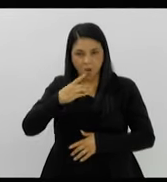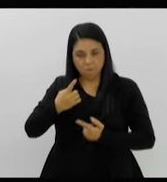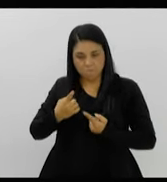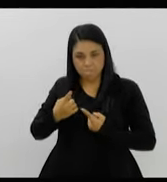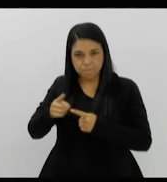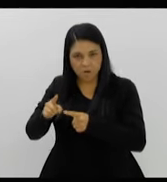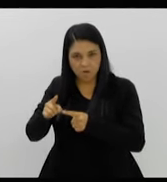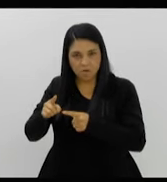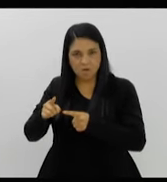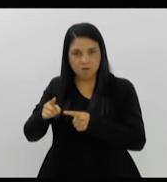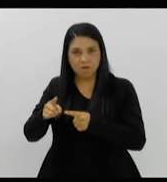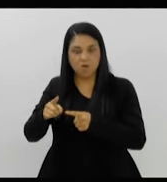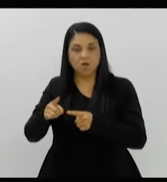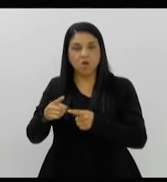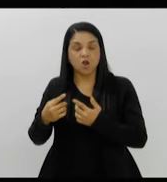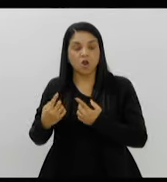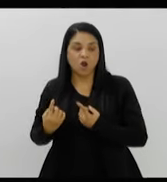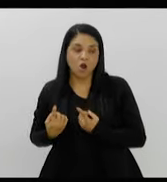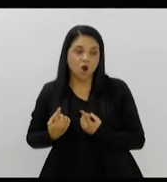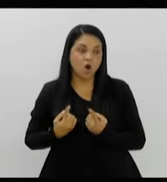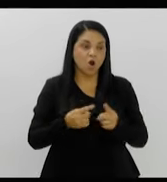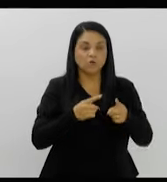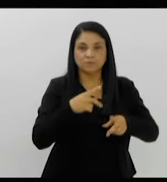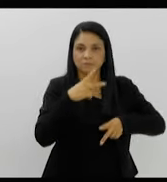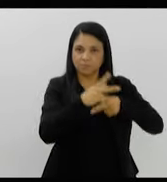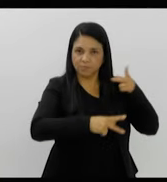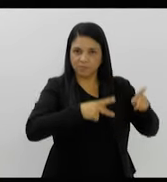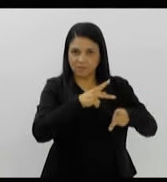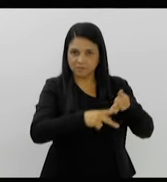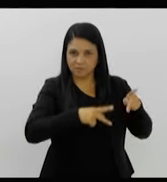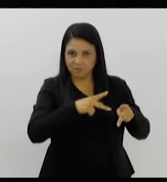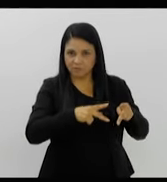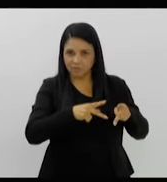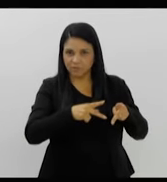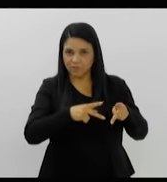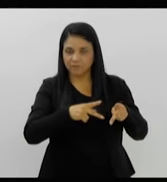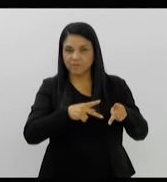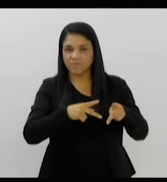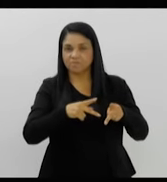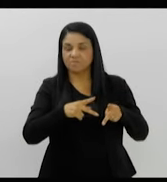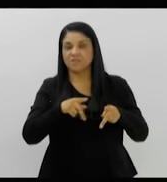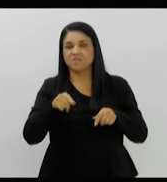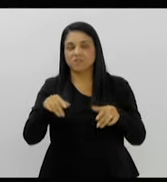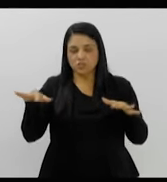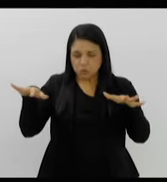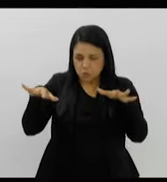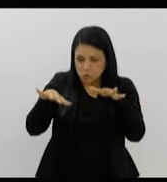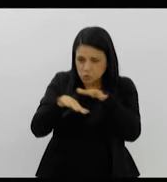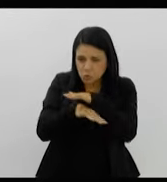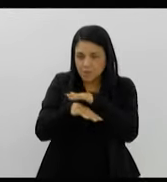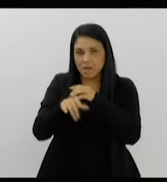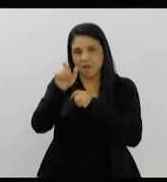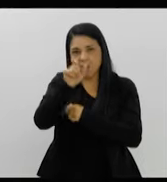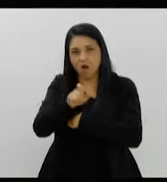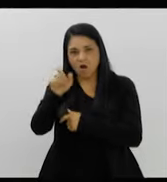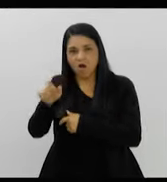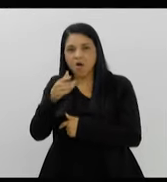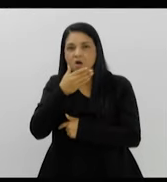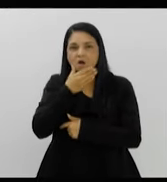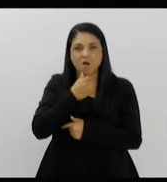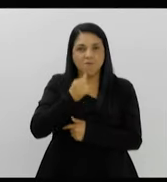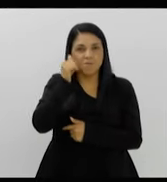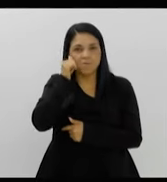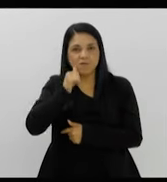municipal contra a população em vez de humilhar esses homens e mulheres